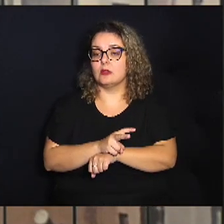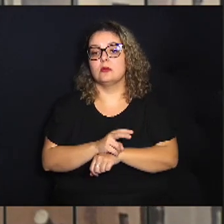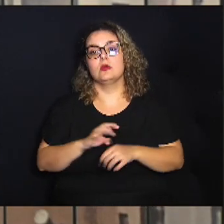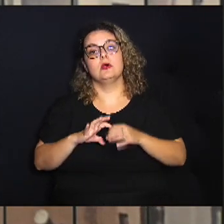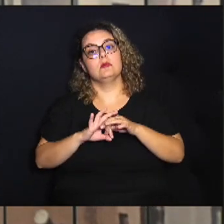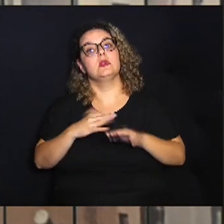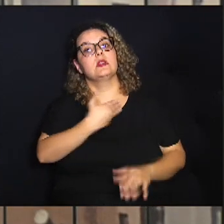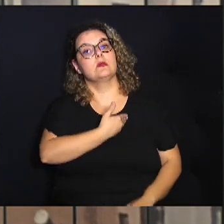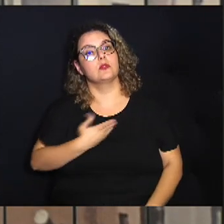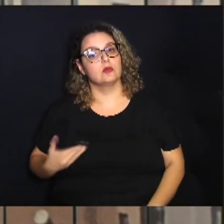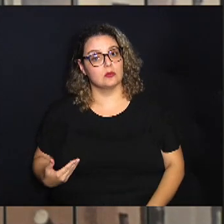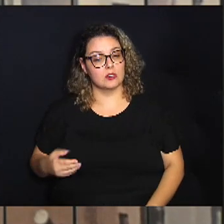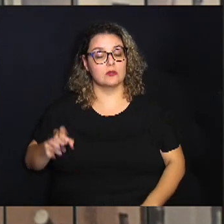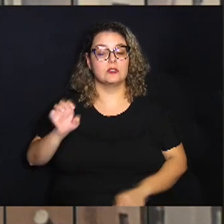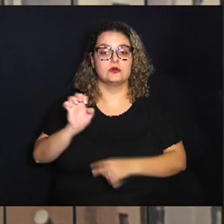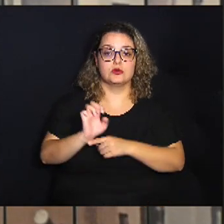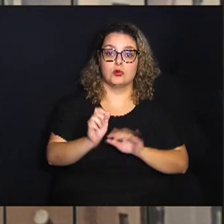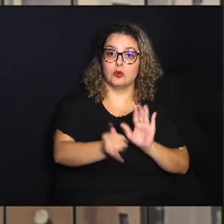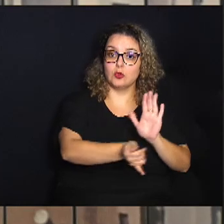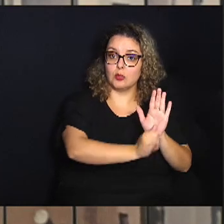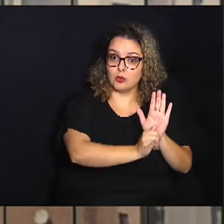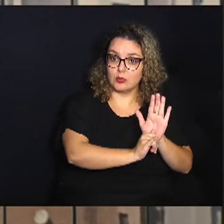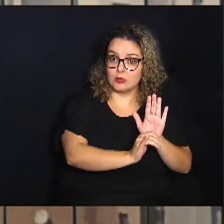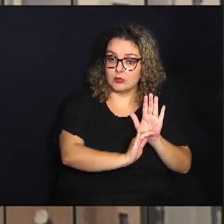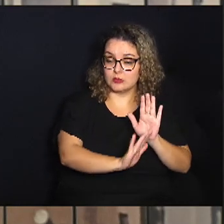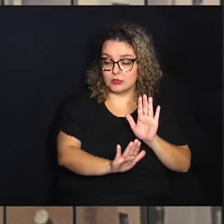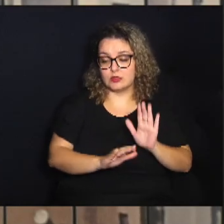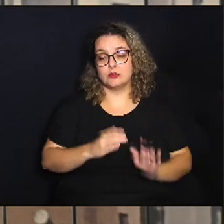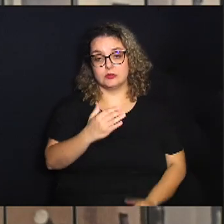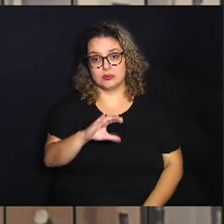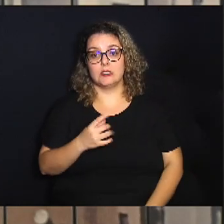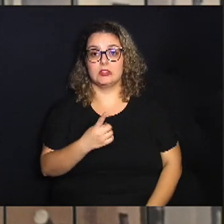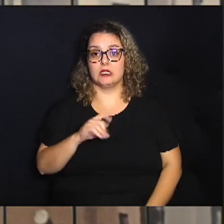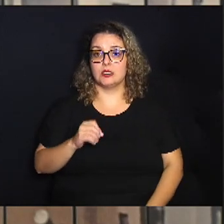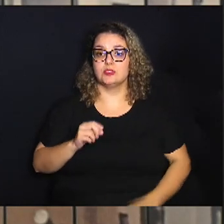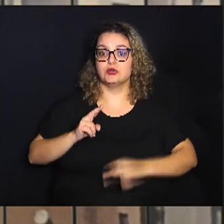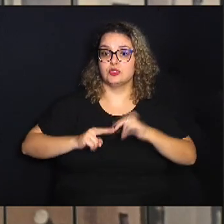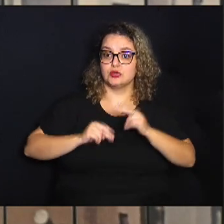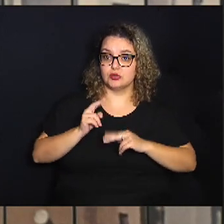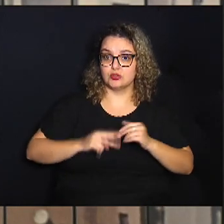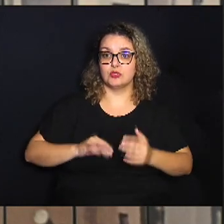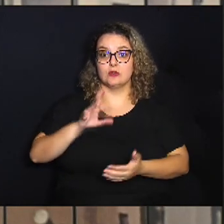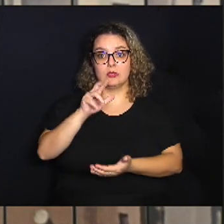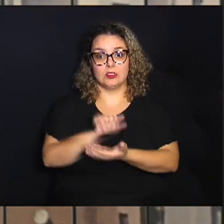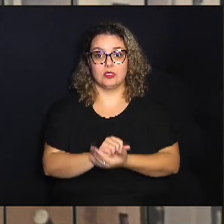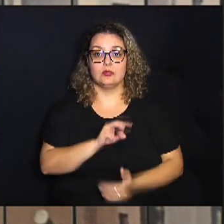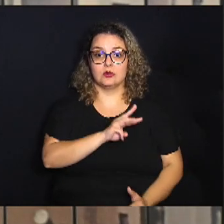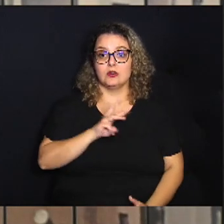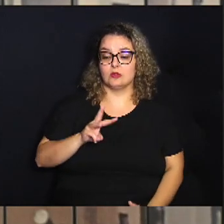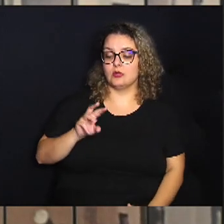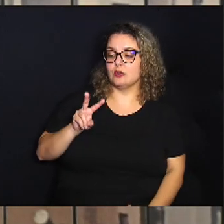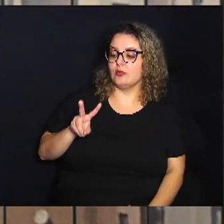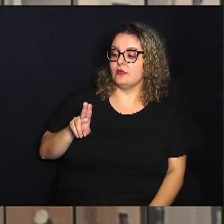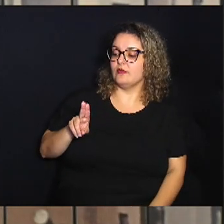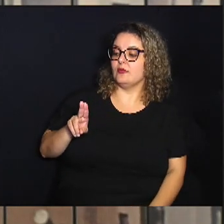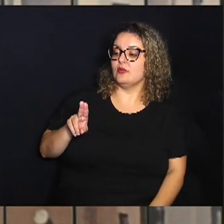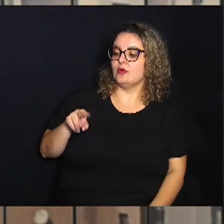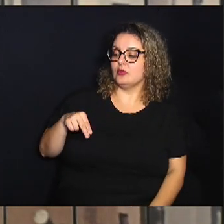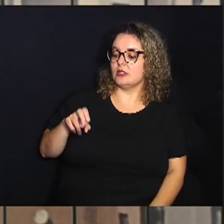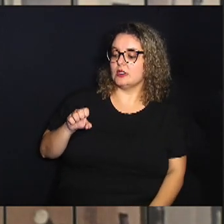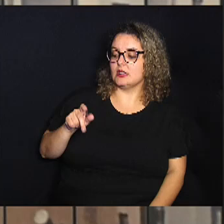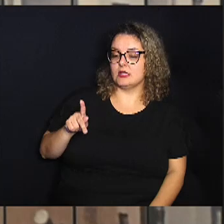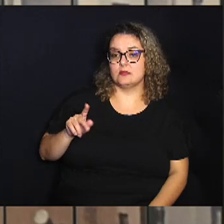de São Paulo. O edital foi publicado em 10 de junho e as inscrições devem ser feitas pelo site da VUNESP, organizadora do